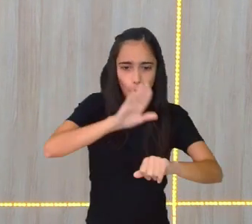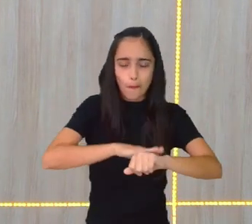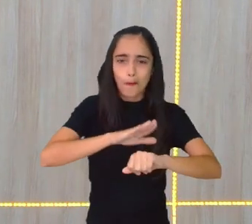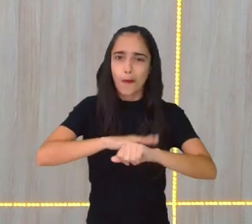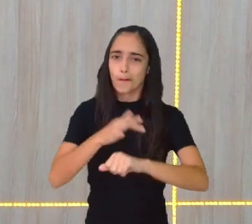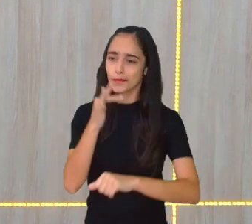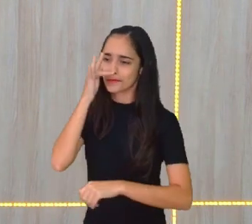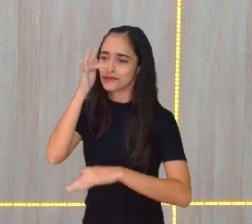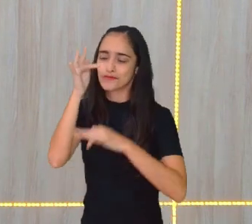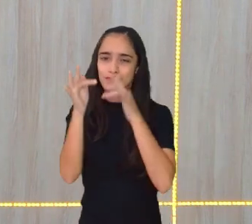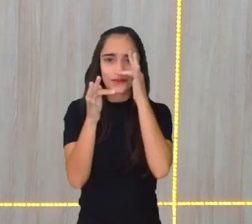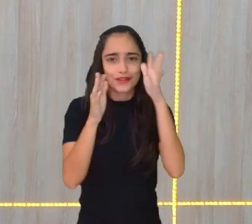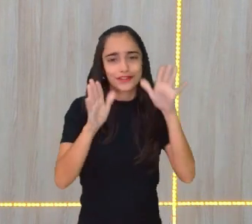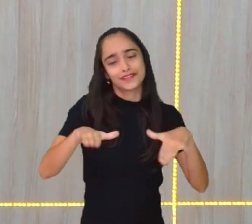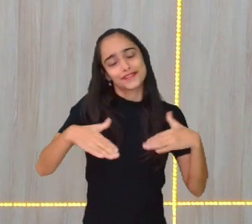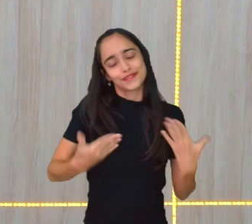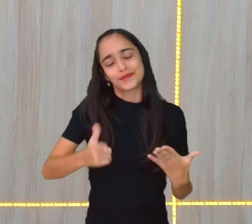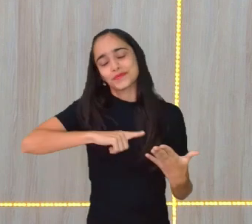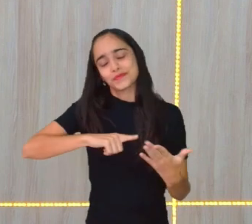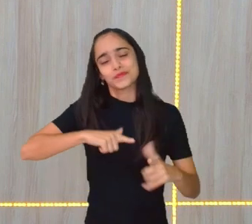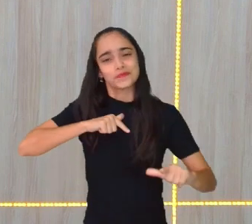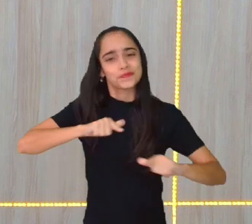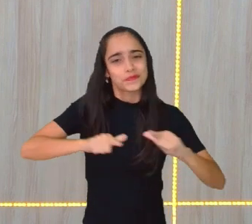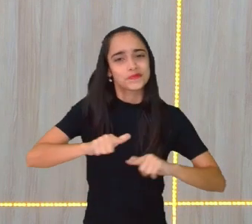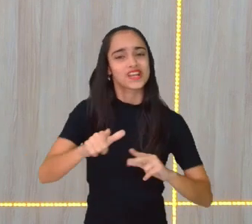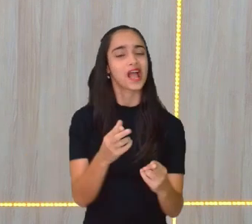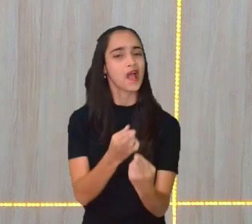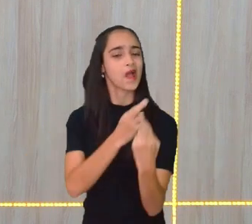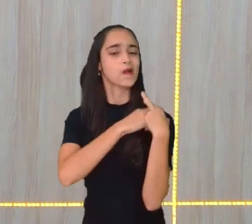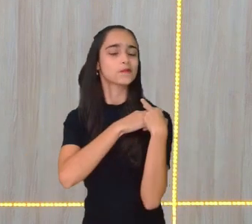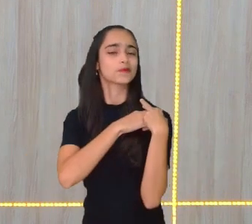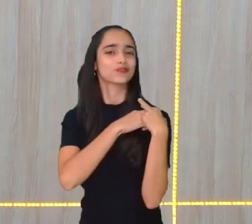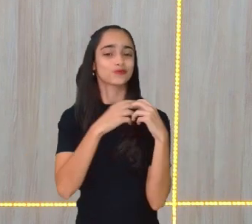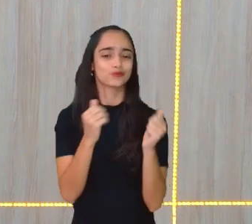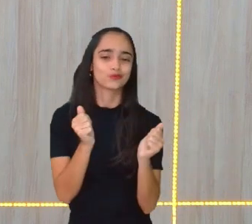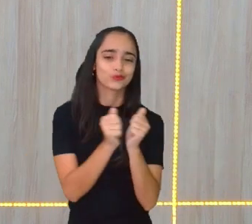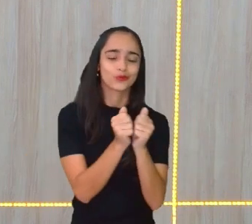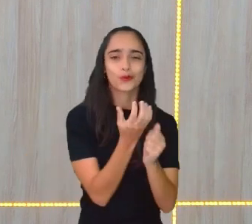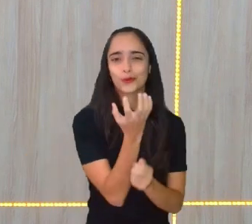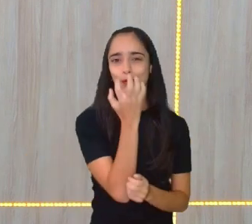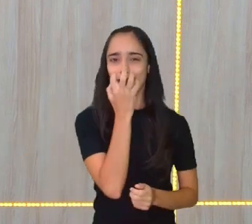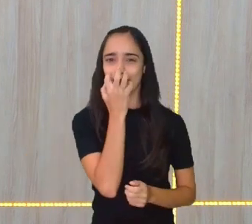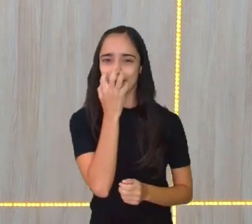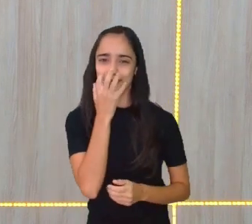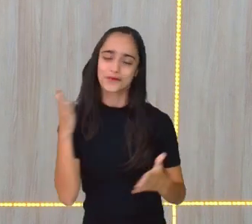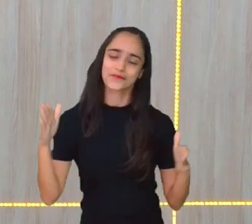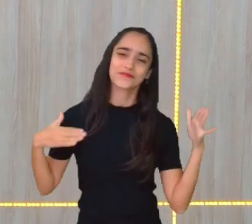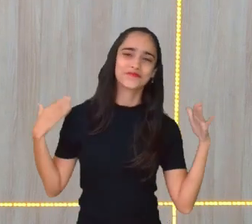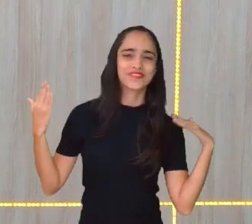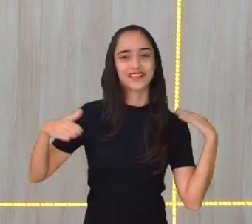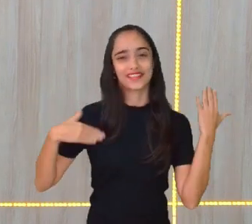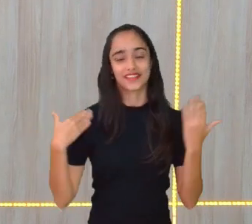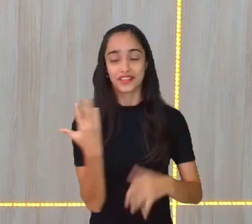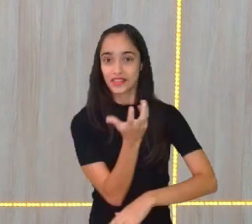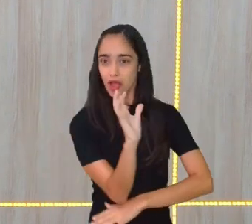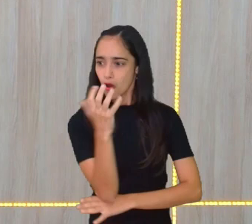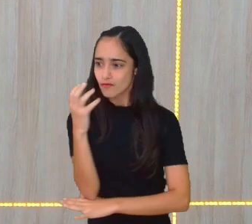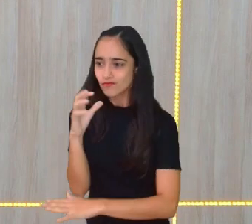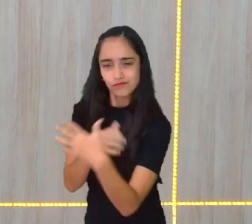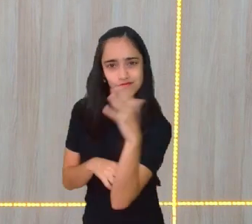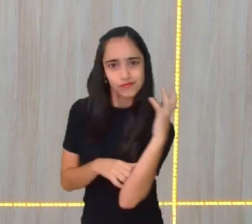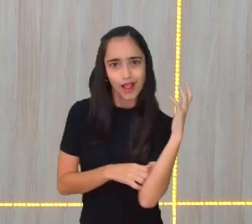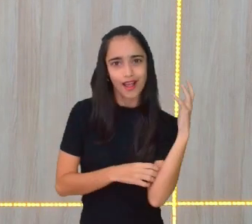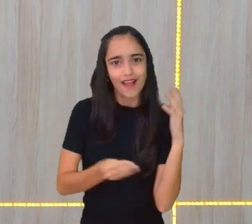muita responsabilidade, né? Ela e o seu cachorrinho ficam passeando pela floresta e tentando afastar, né, aquelas